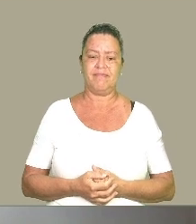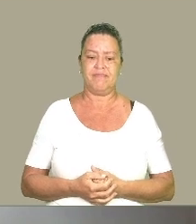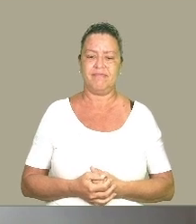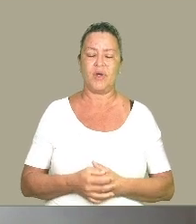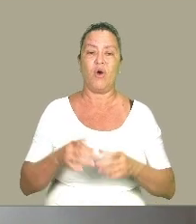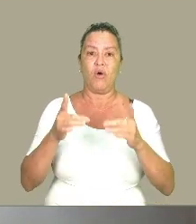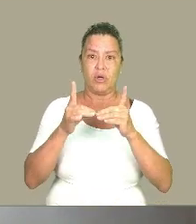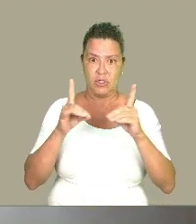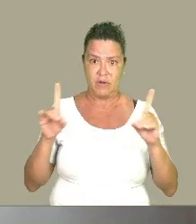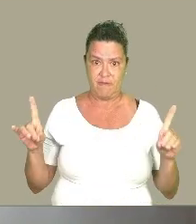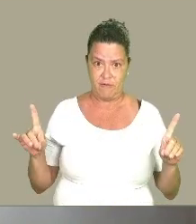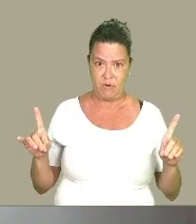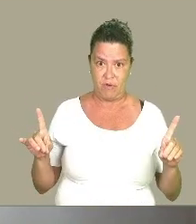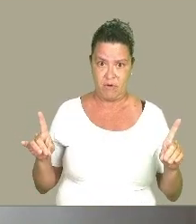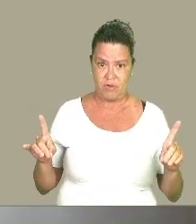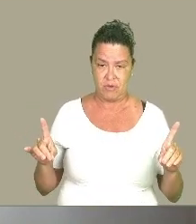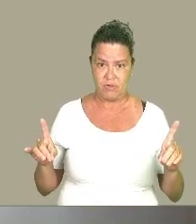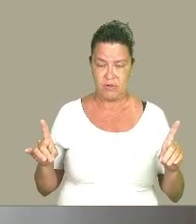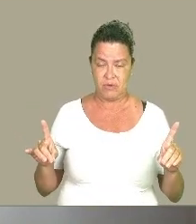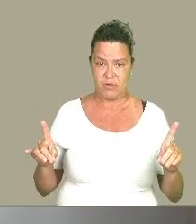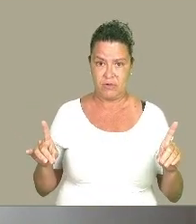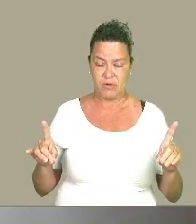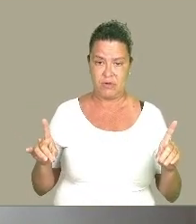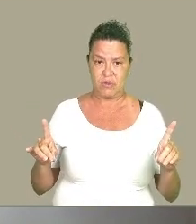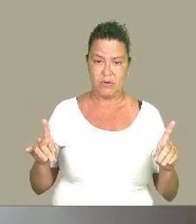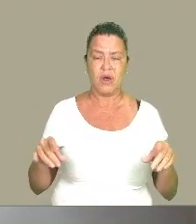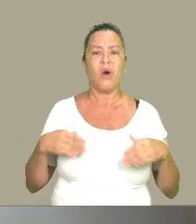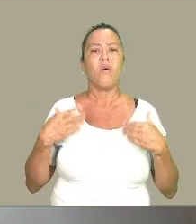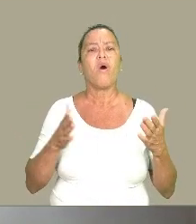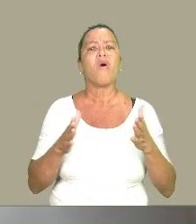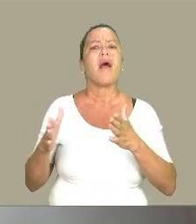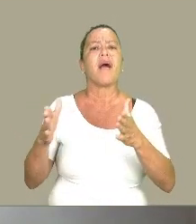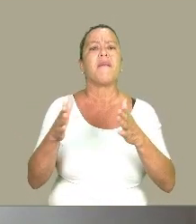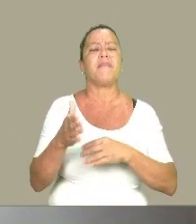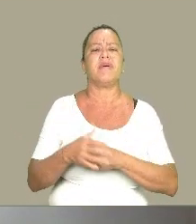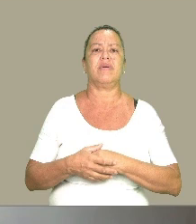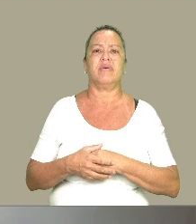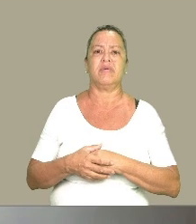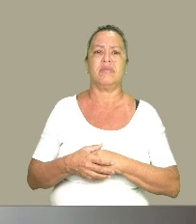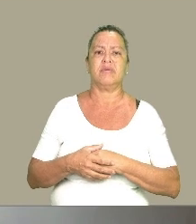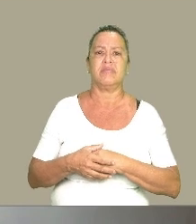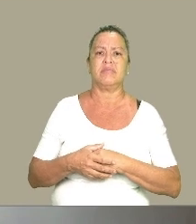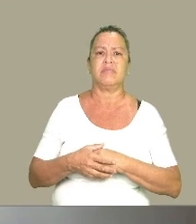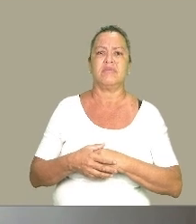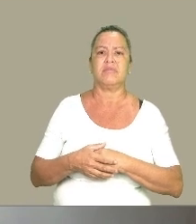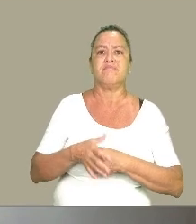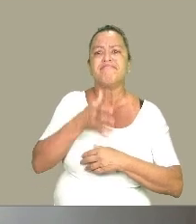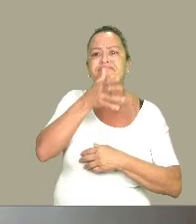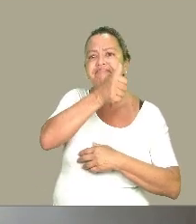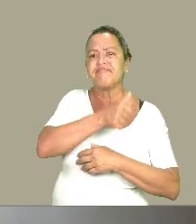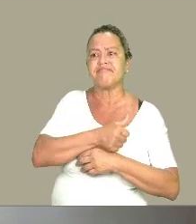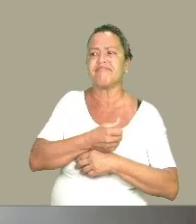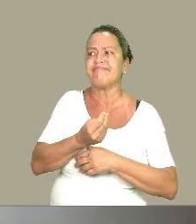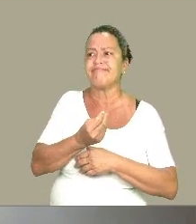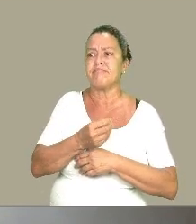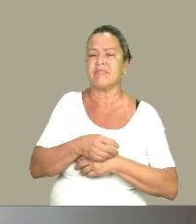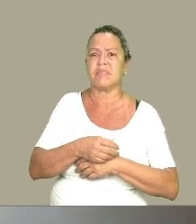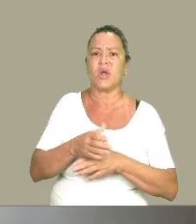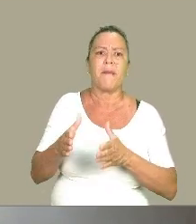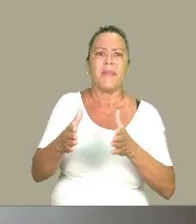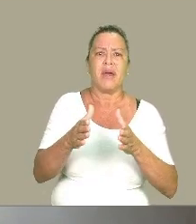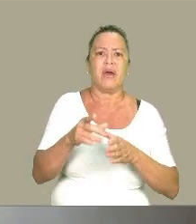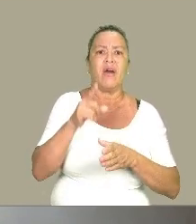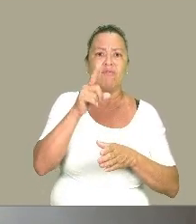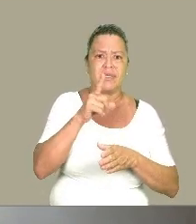com vezes não é o caminho salvador quando lutas se agravem. Ninguém colhe